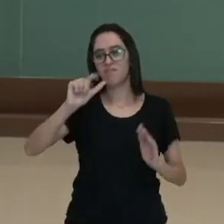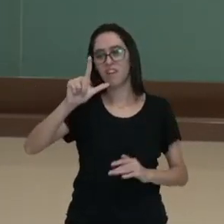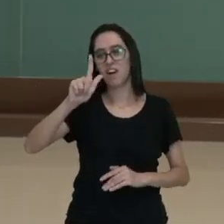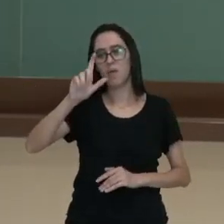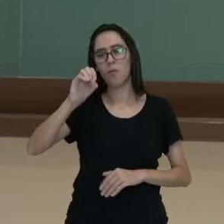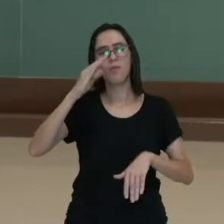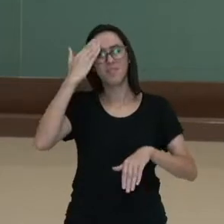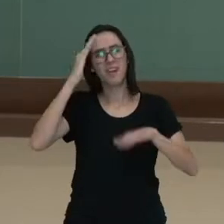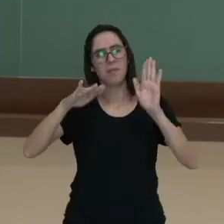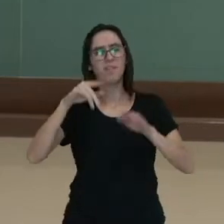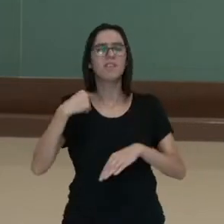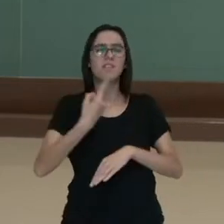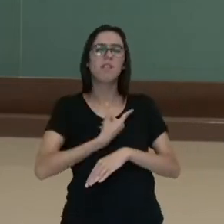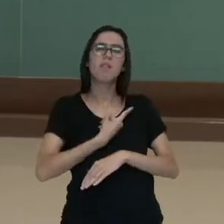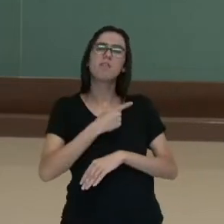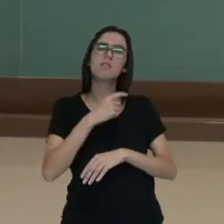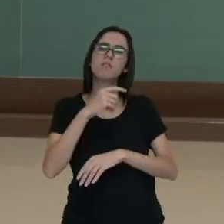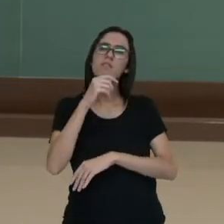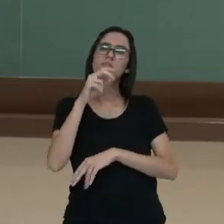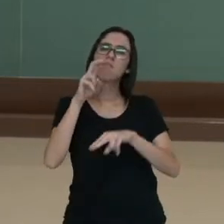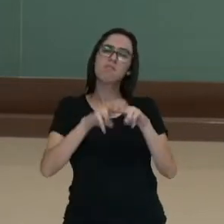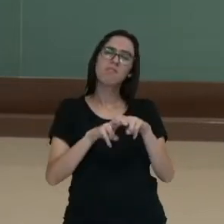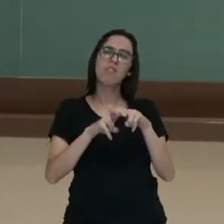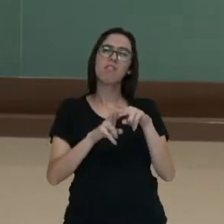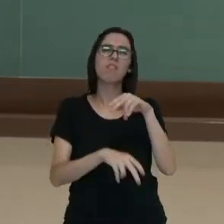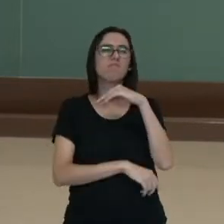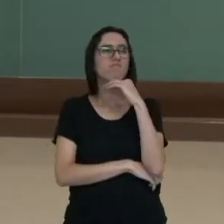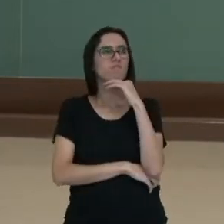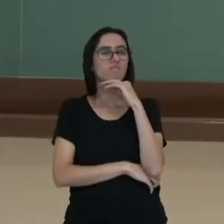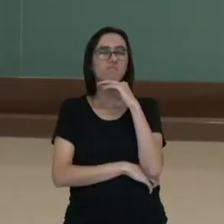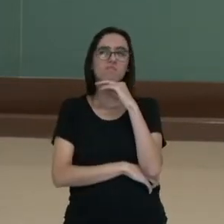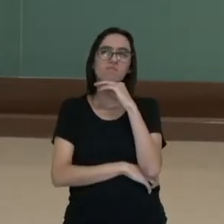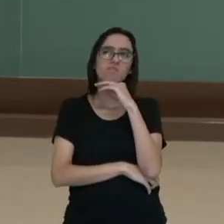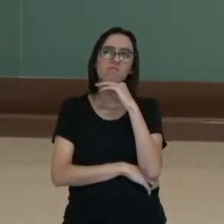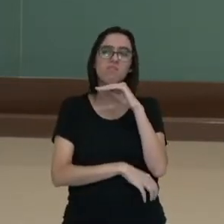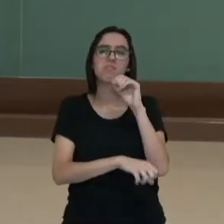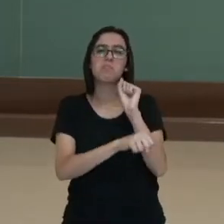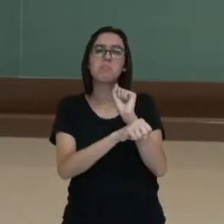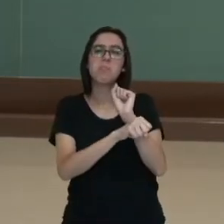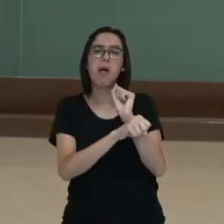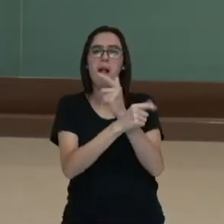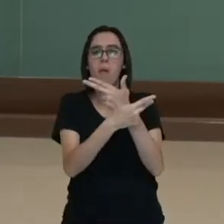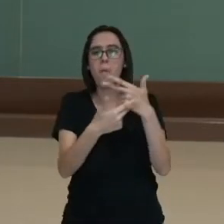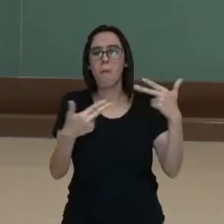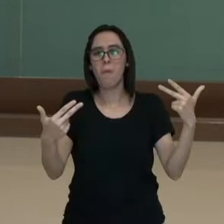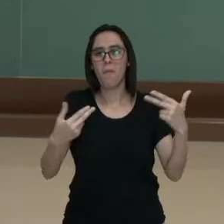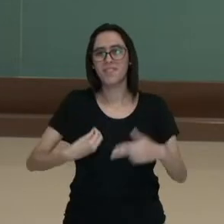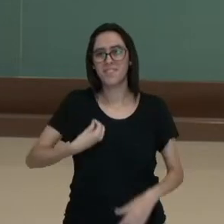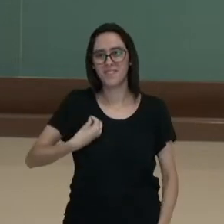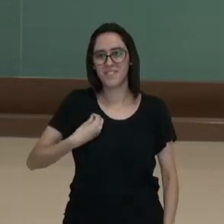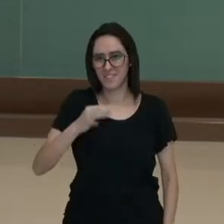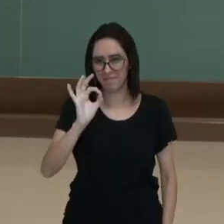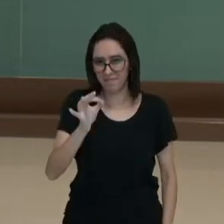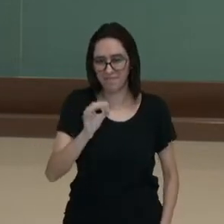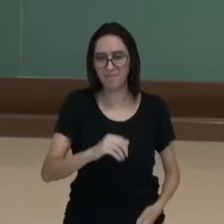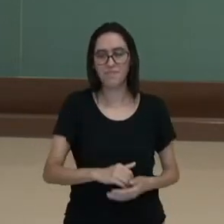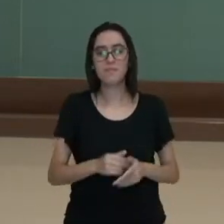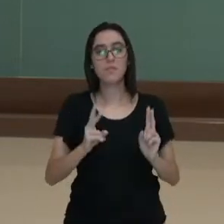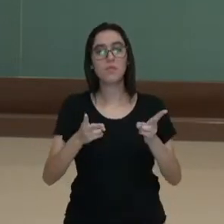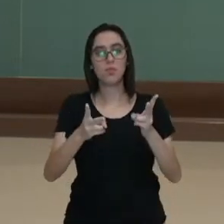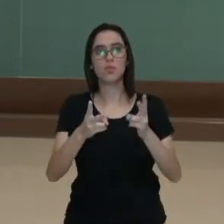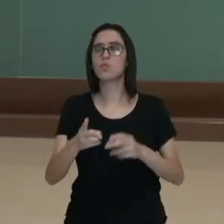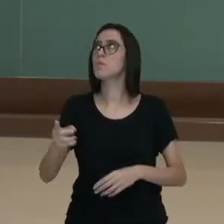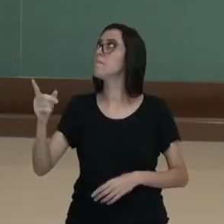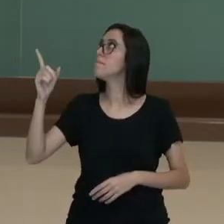olhando? Nossa, isso... Esse momento que a gente espera algo indefinido da vida. Vamos a ver, o que é